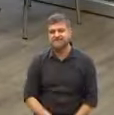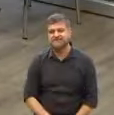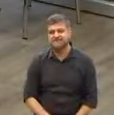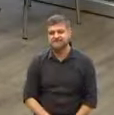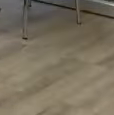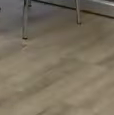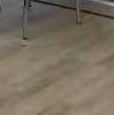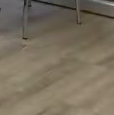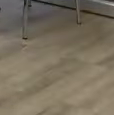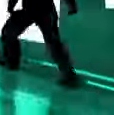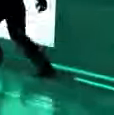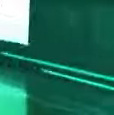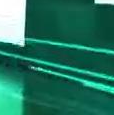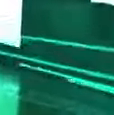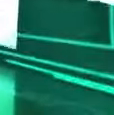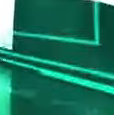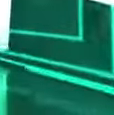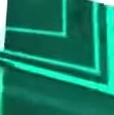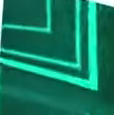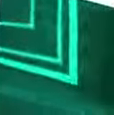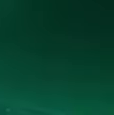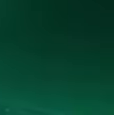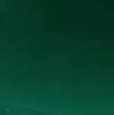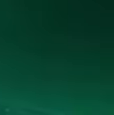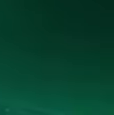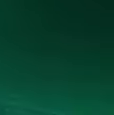ordem. Não saia daí.